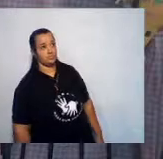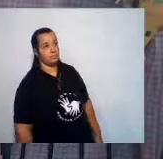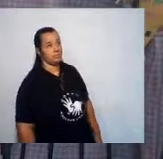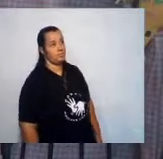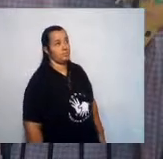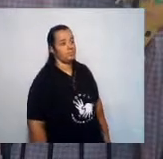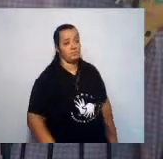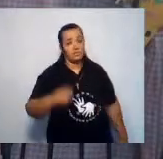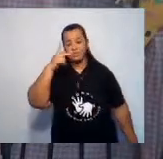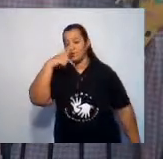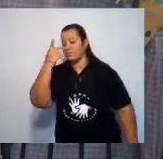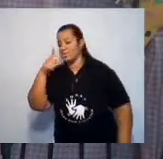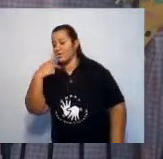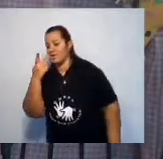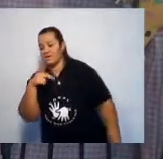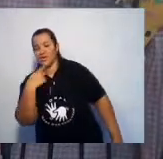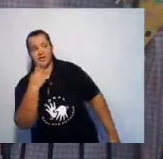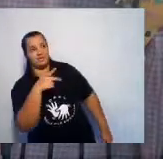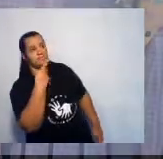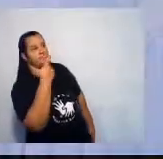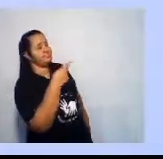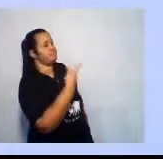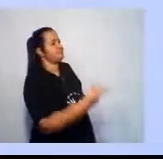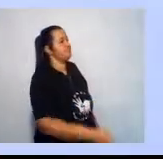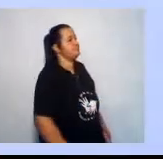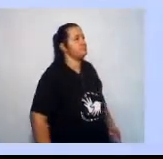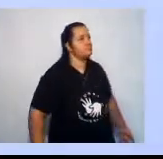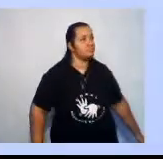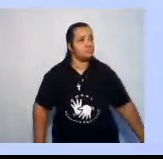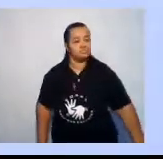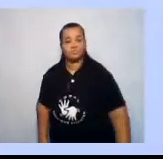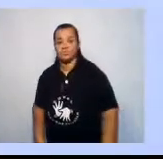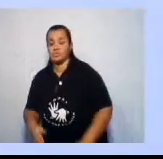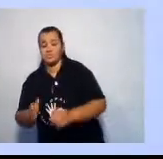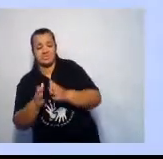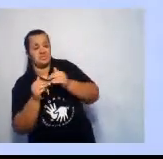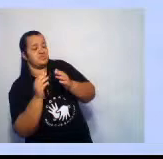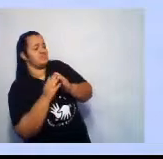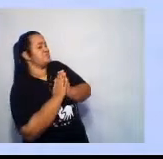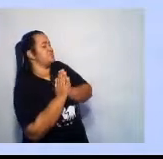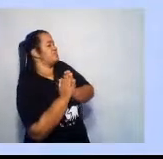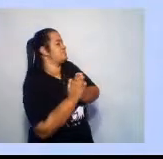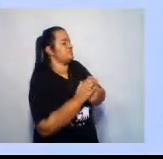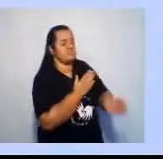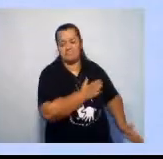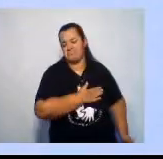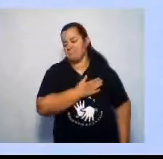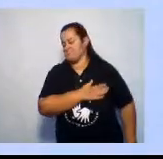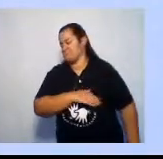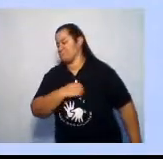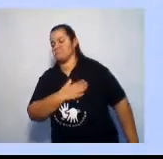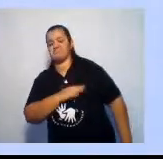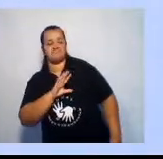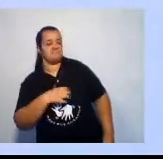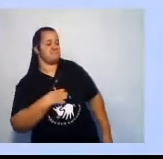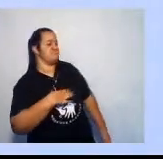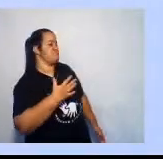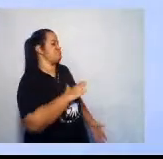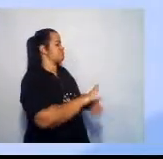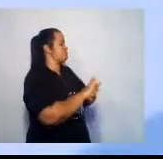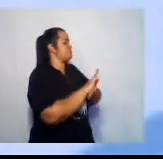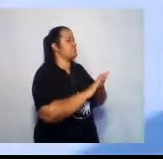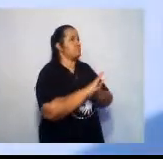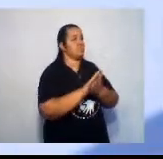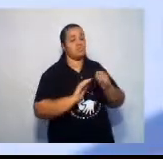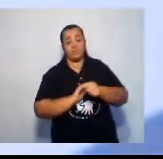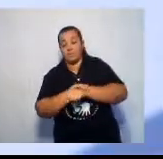Você fala por aí que não me ama. Você jura que já não sente mais nada,